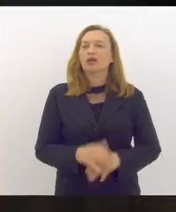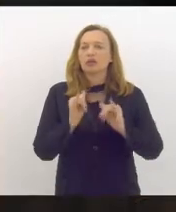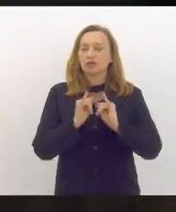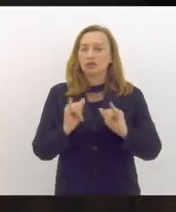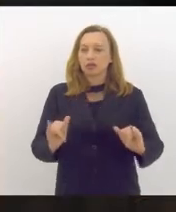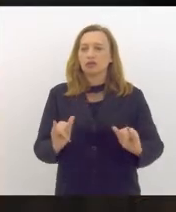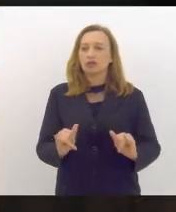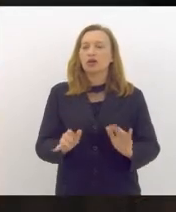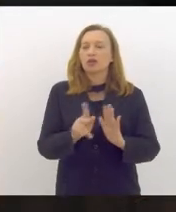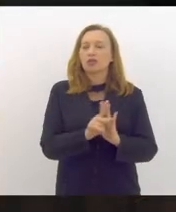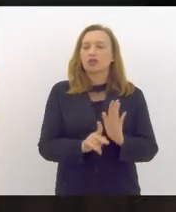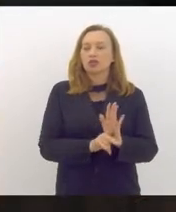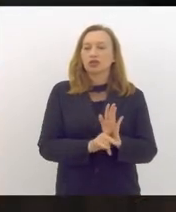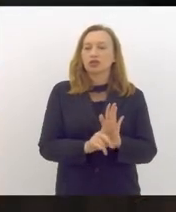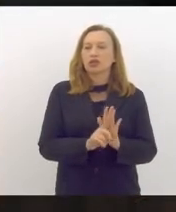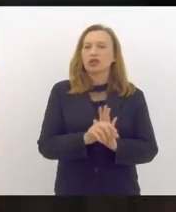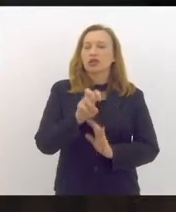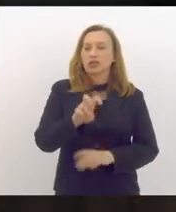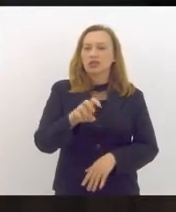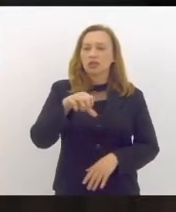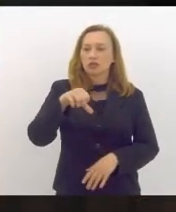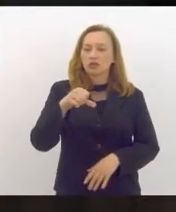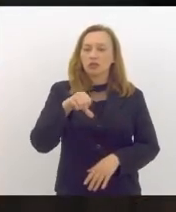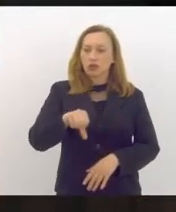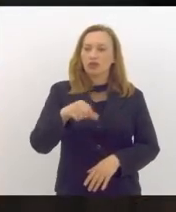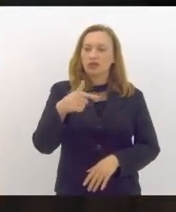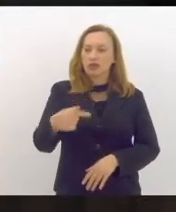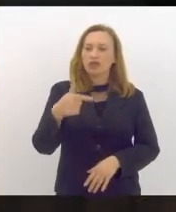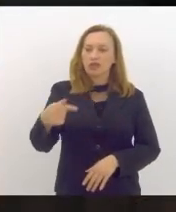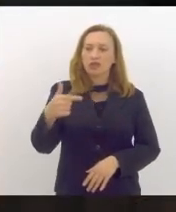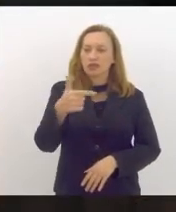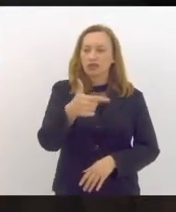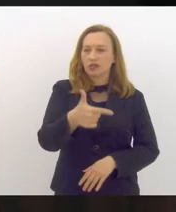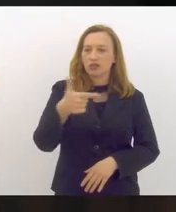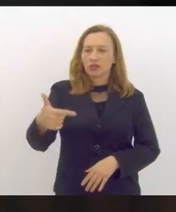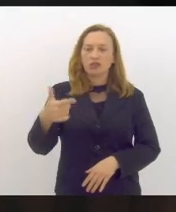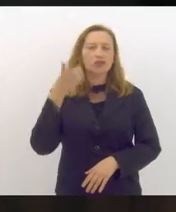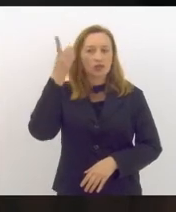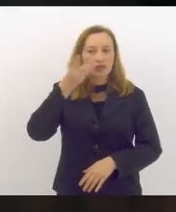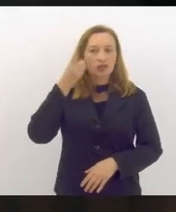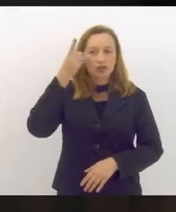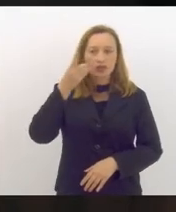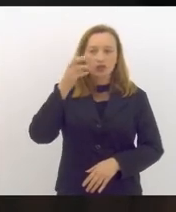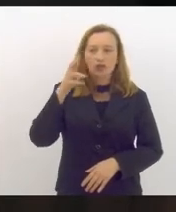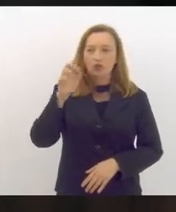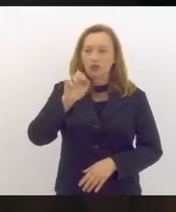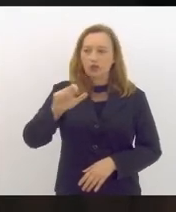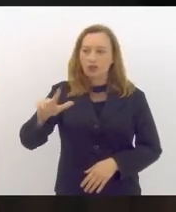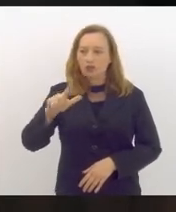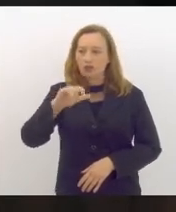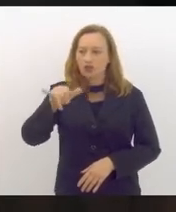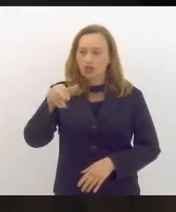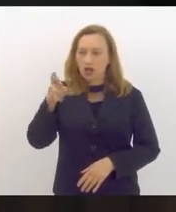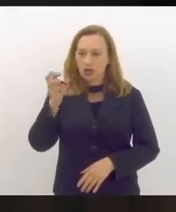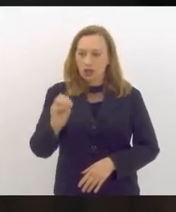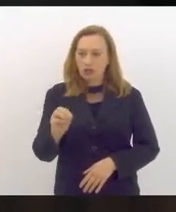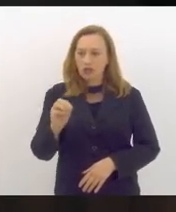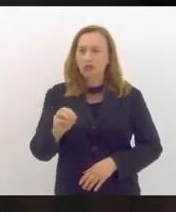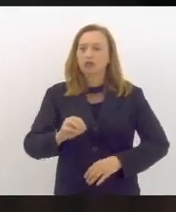Anuncio projeto de lei 5977 de 22, de autoria do deputado Coronel Jairo, que institui o programa